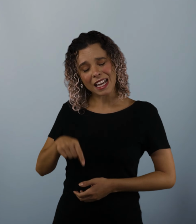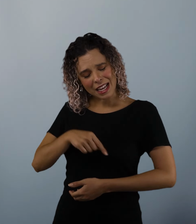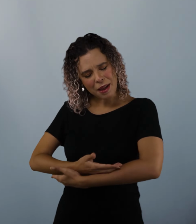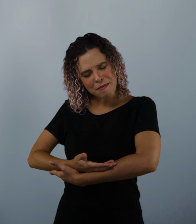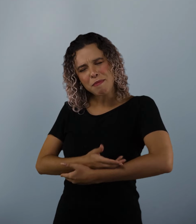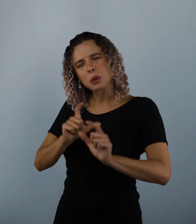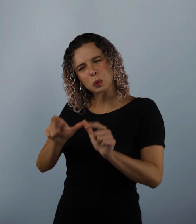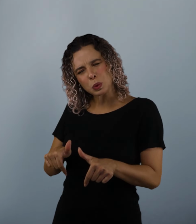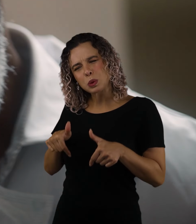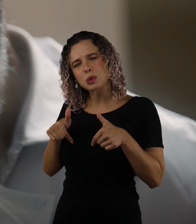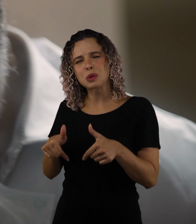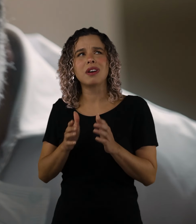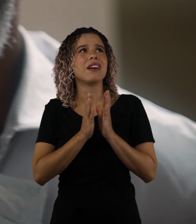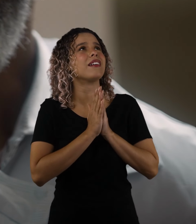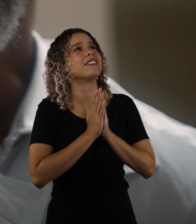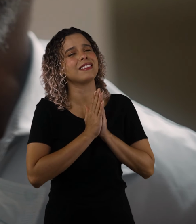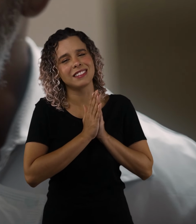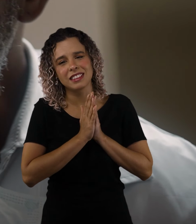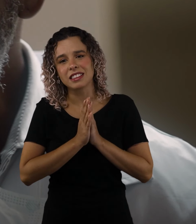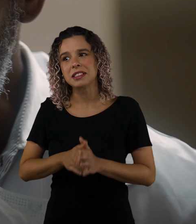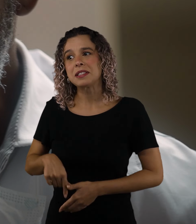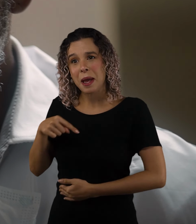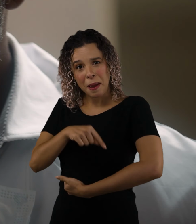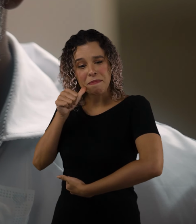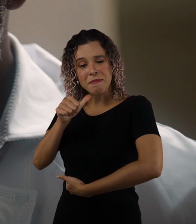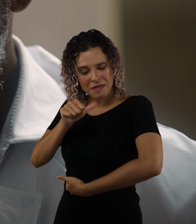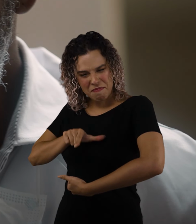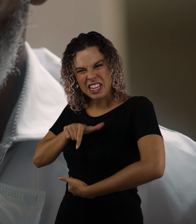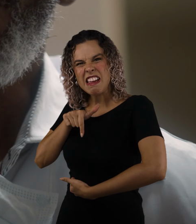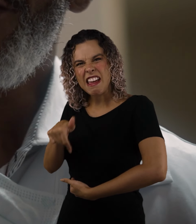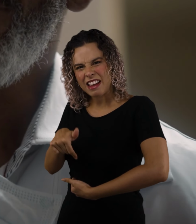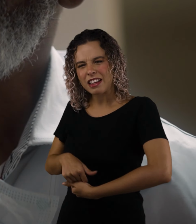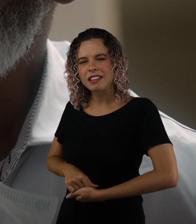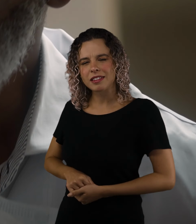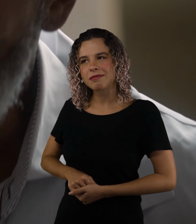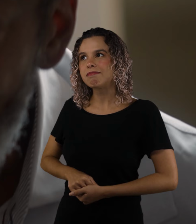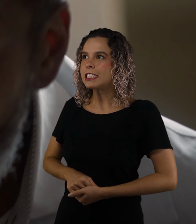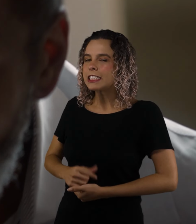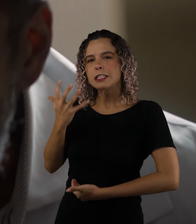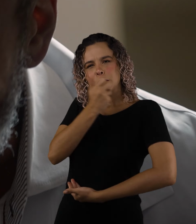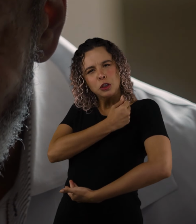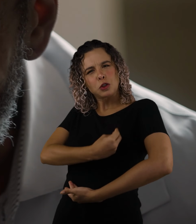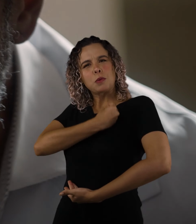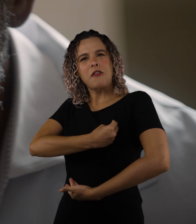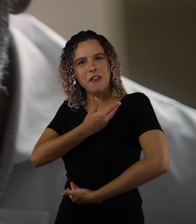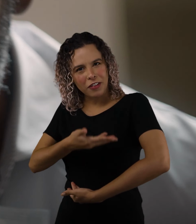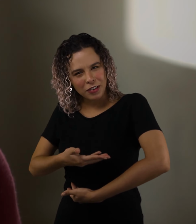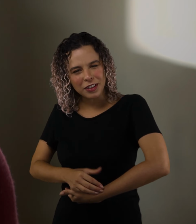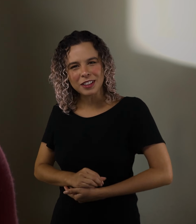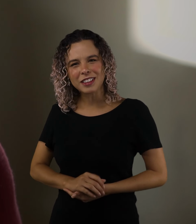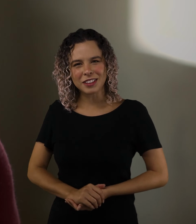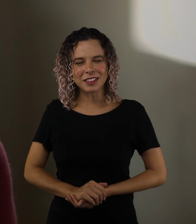até o final. Que maravilha. Uma guerreirinha. É. Para não dizer uma sobrevivente.